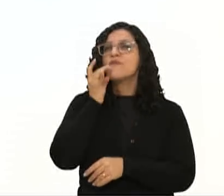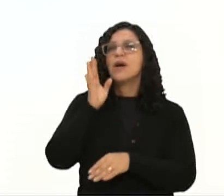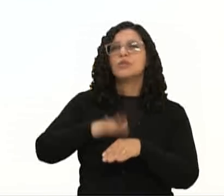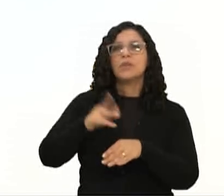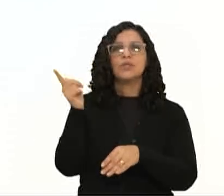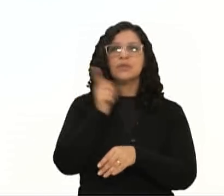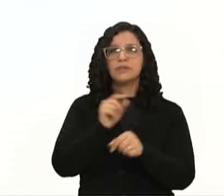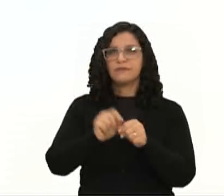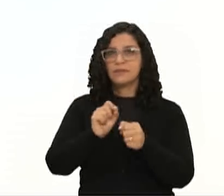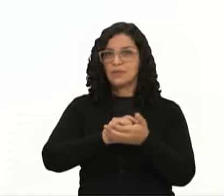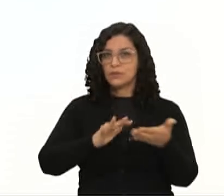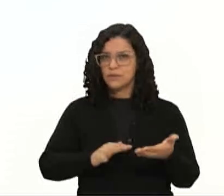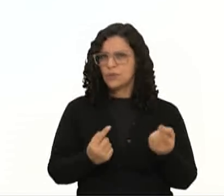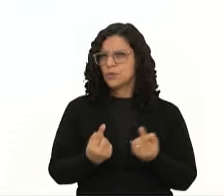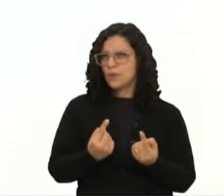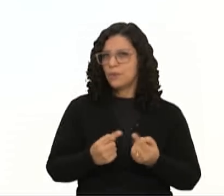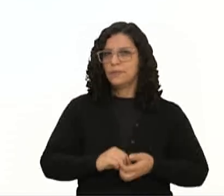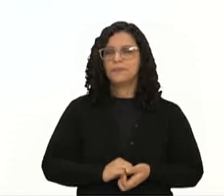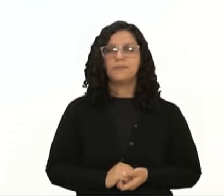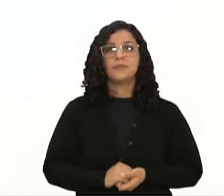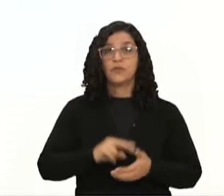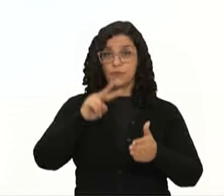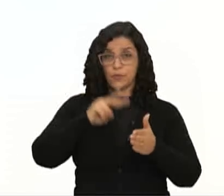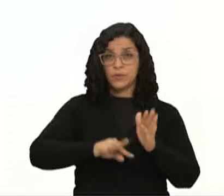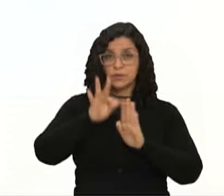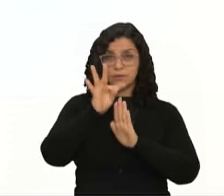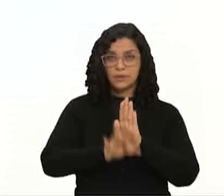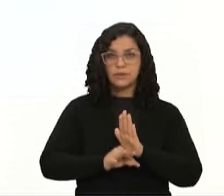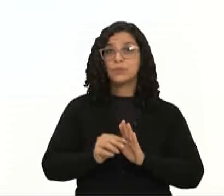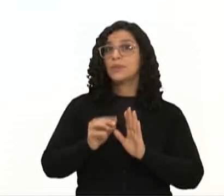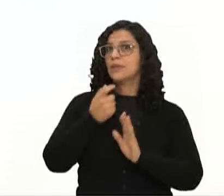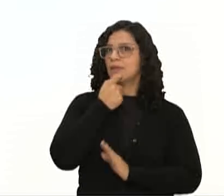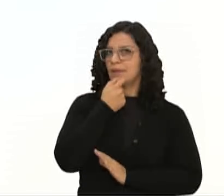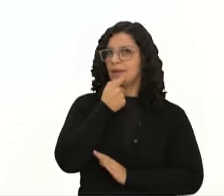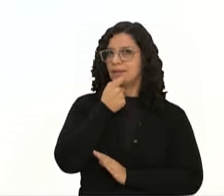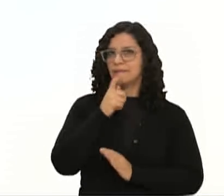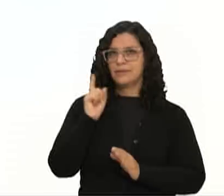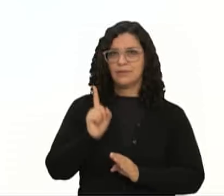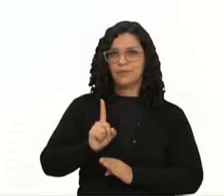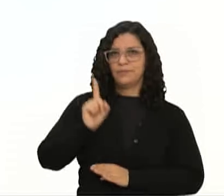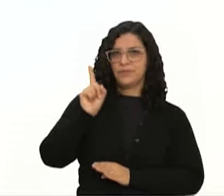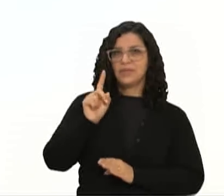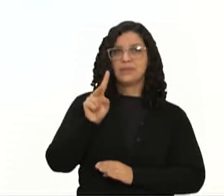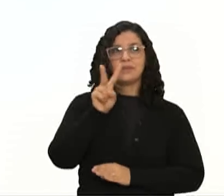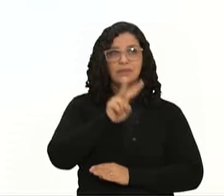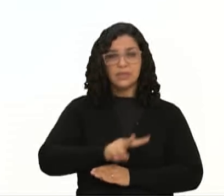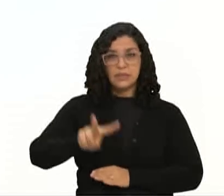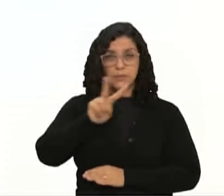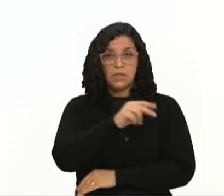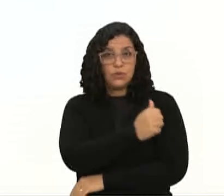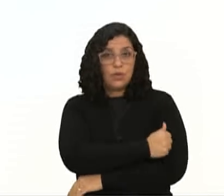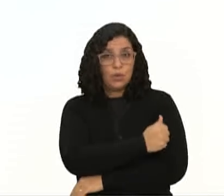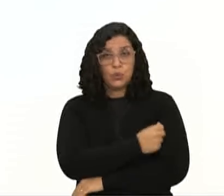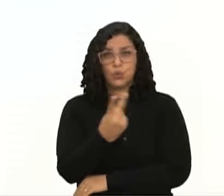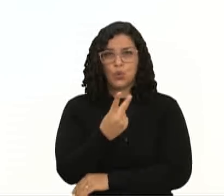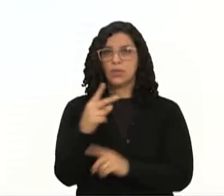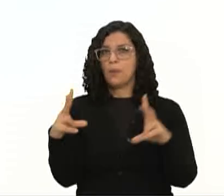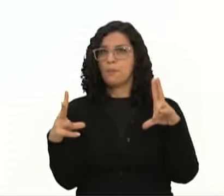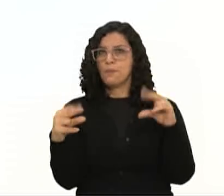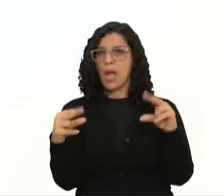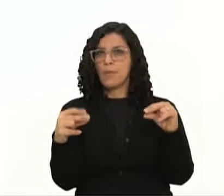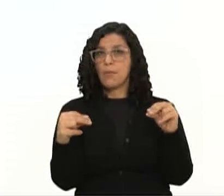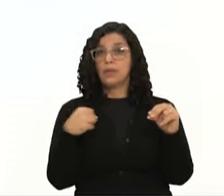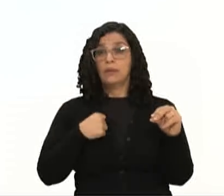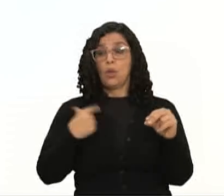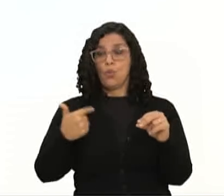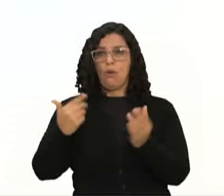de realizar o trabalho. Então vamos lá ler a tirinha? Nós temos ali a imagem, 2 alunos conversando, um deles está com o